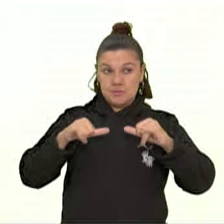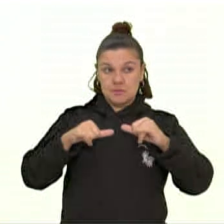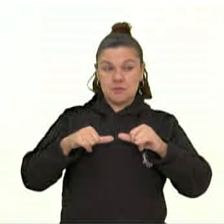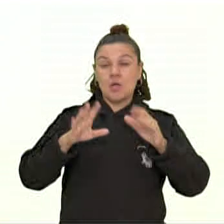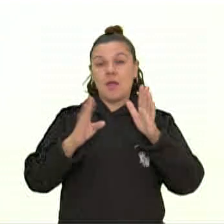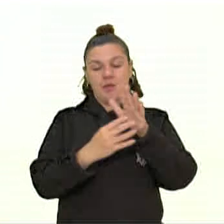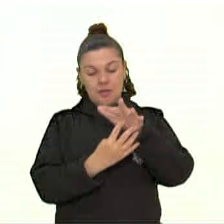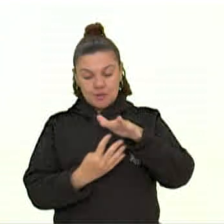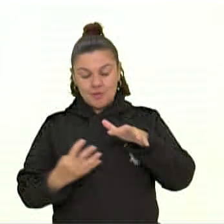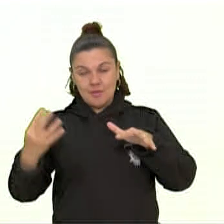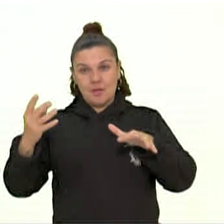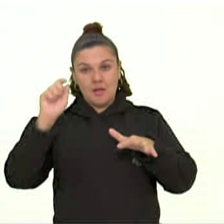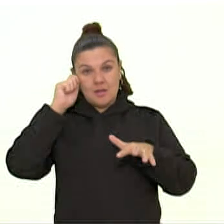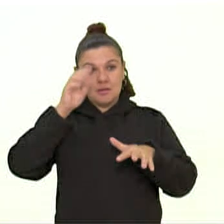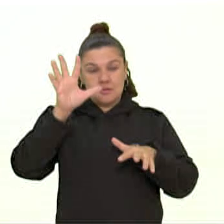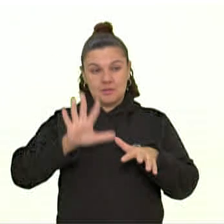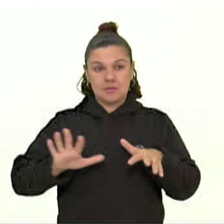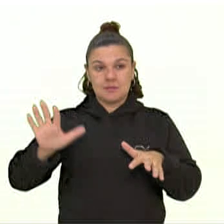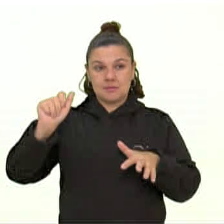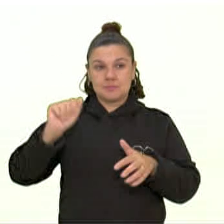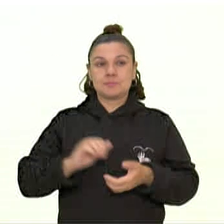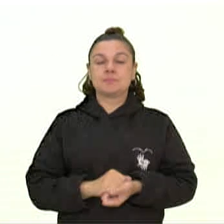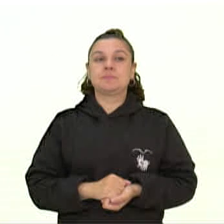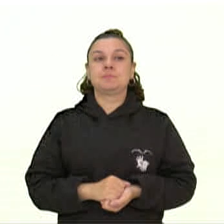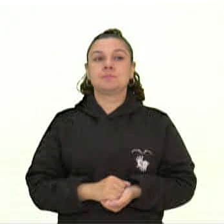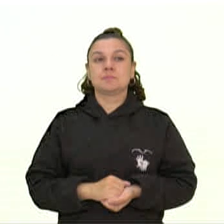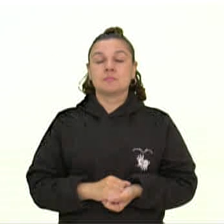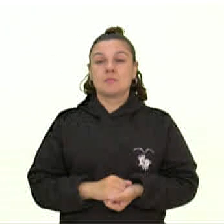das migrações internacionais.